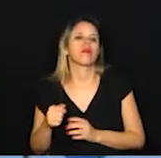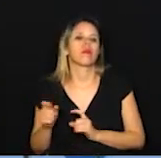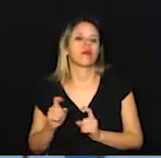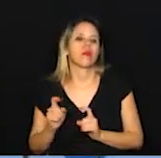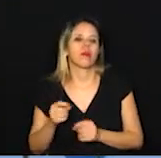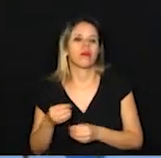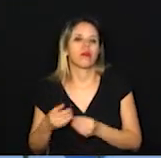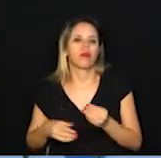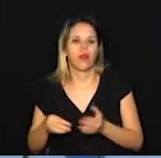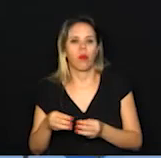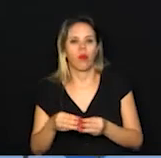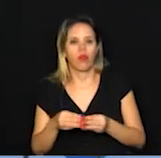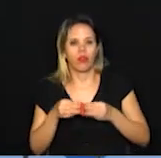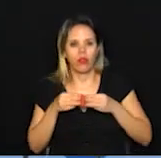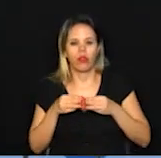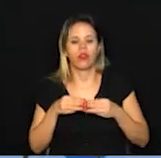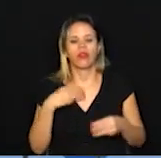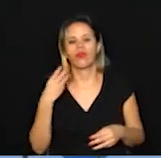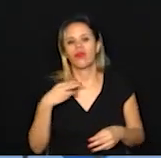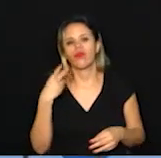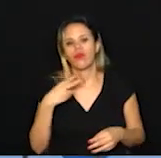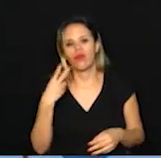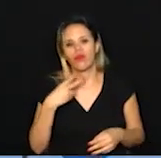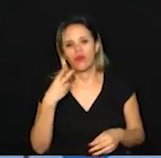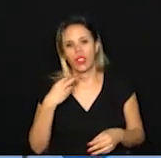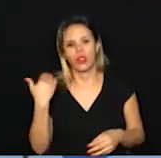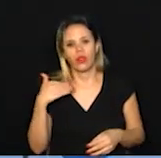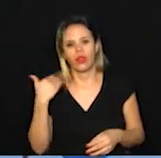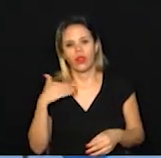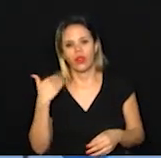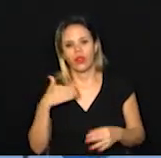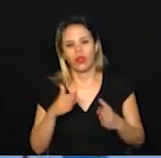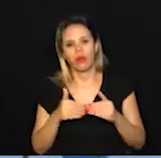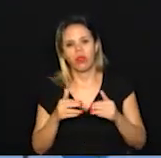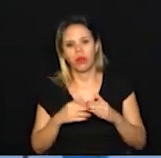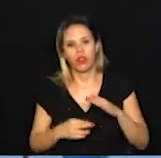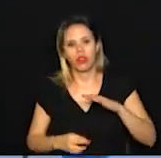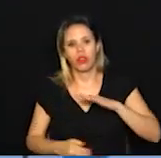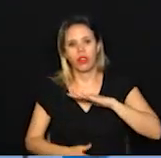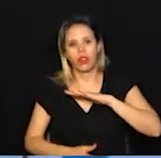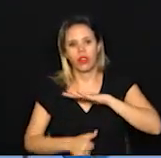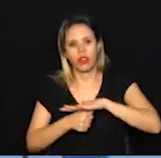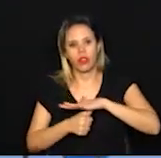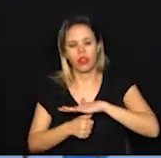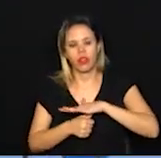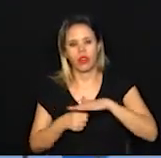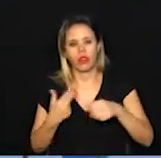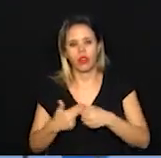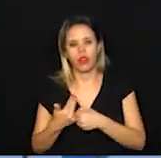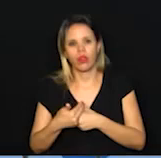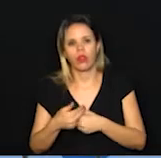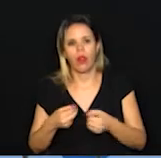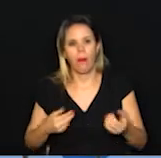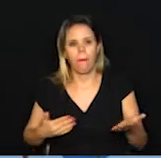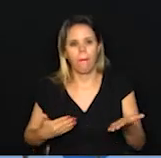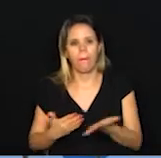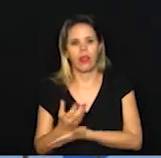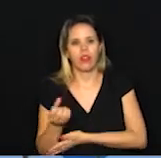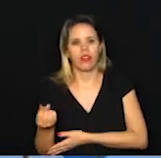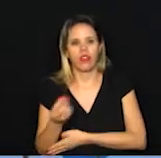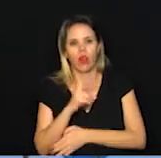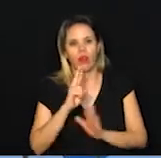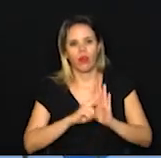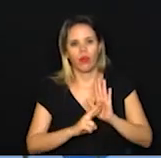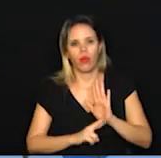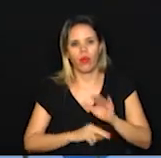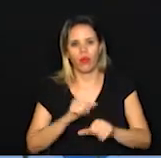da vereadora Mariana Conte, que apela à reitoria da Unicamp pela revogação da aprovação de novos critérios